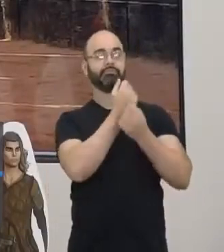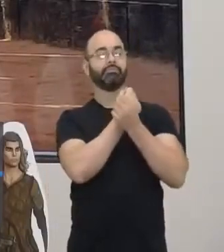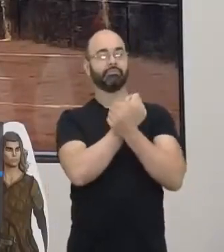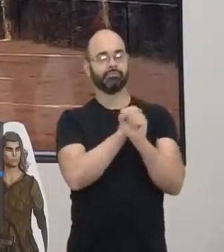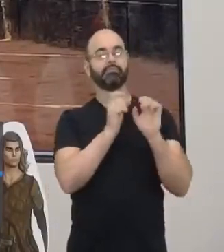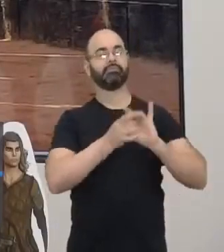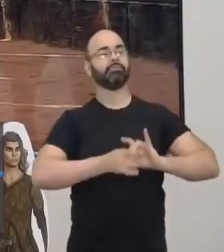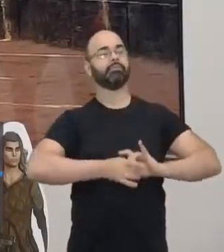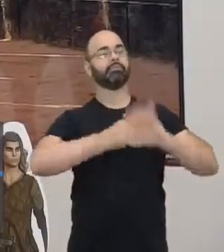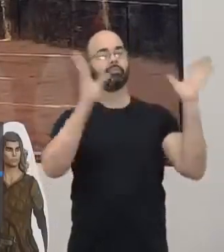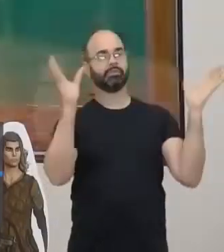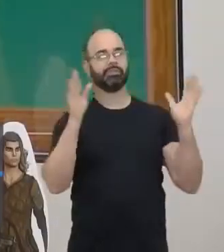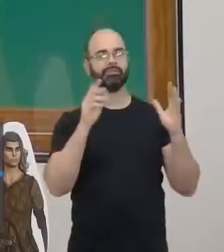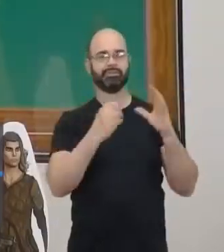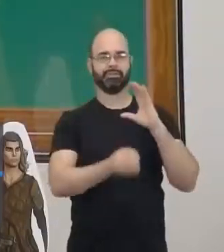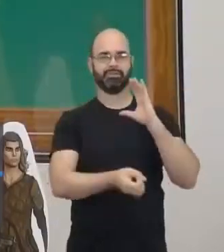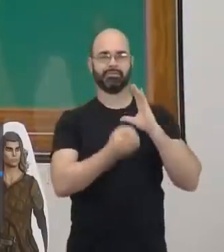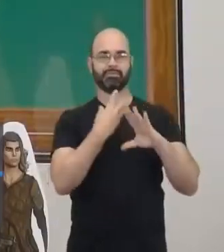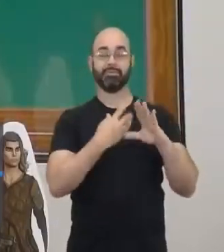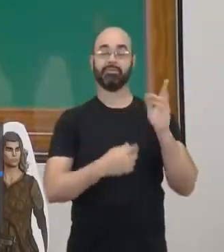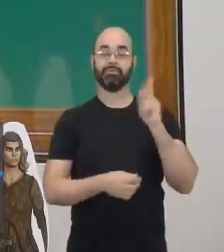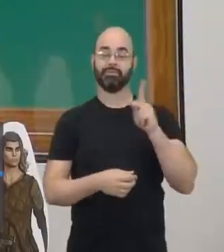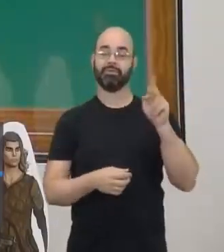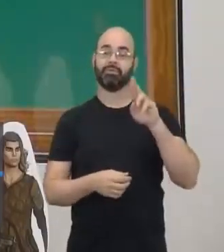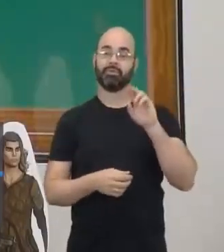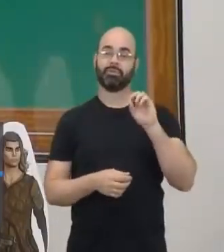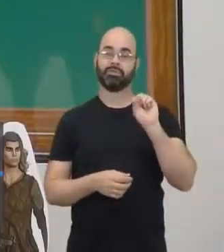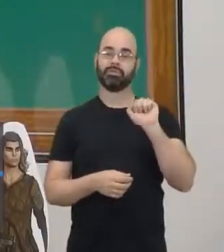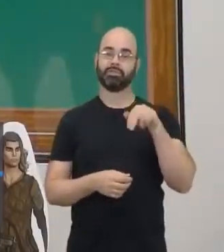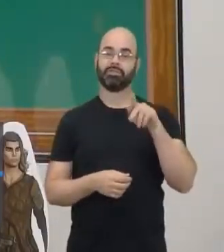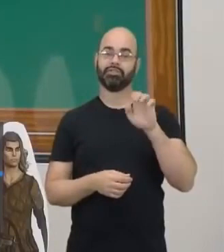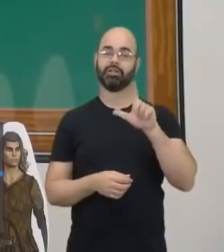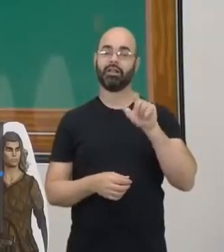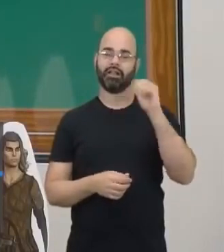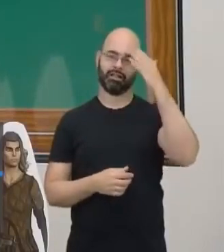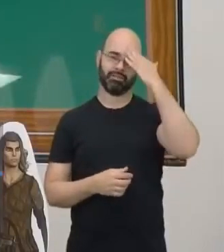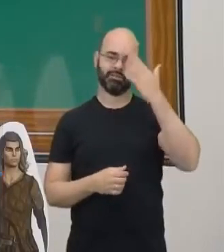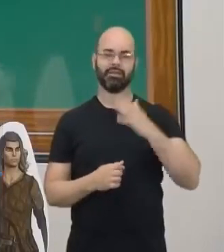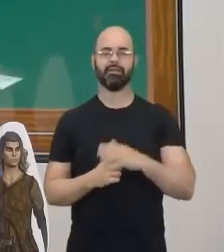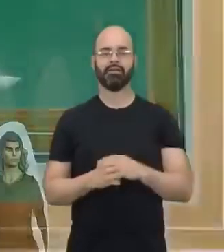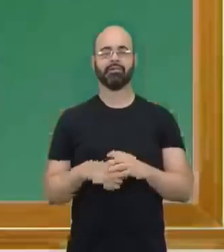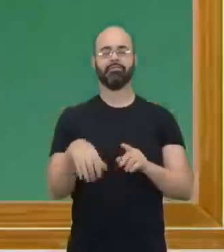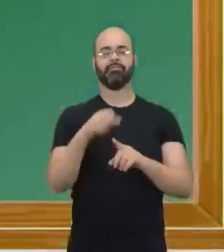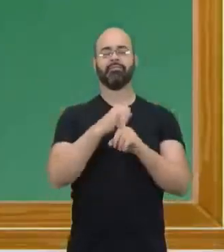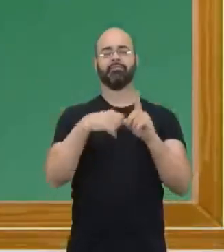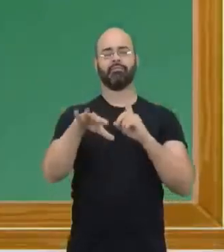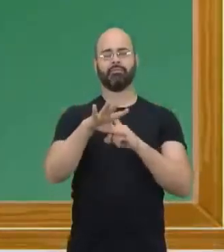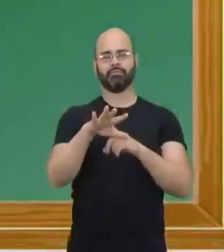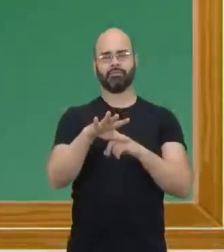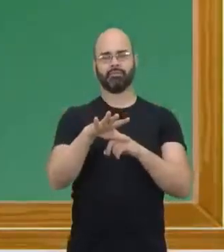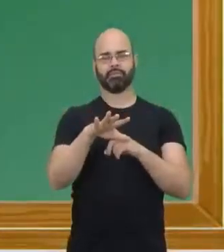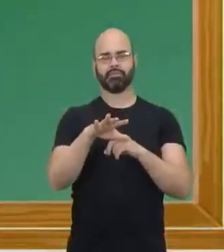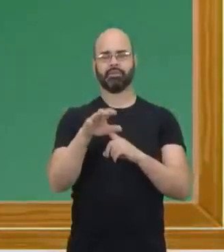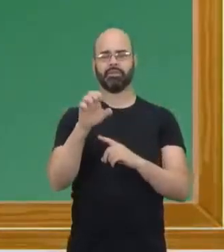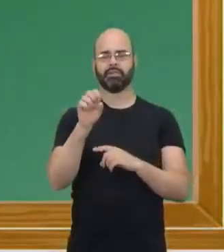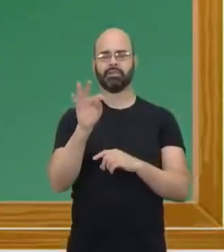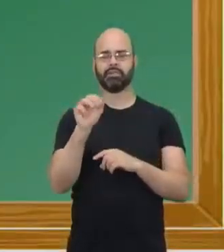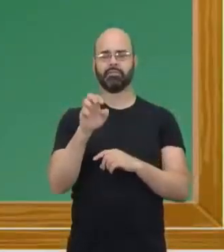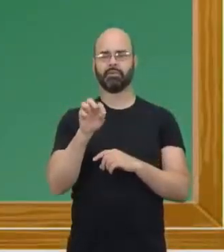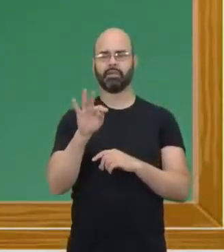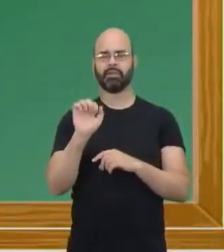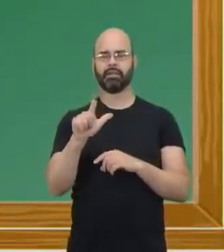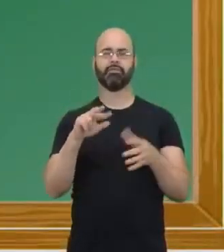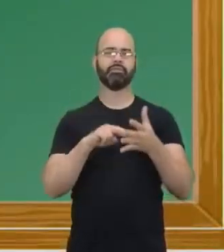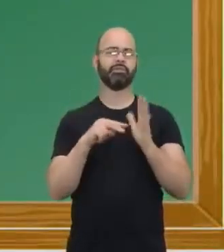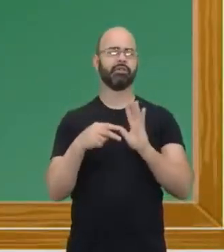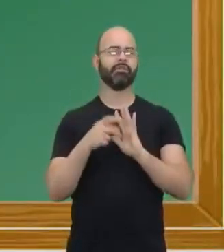Rosângela. E aí, vamos um pouquinho mais para frente, o que significa sociedade estamental. Eu vou deixar na tela.